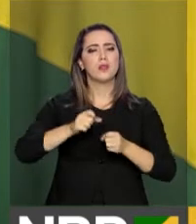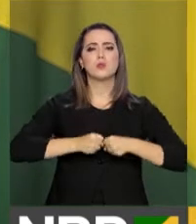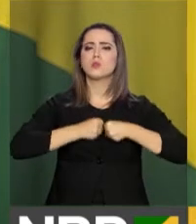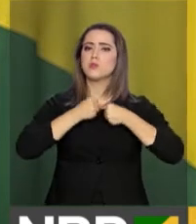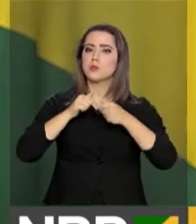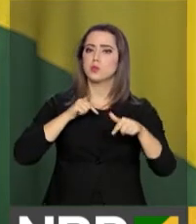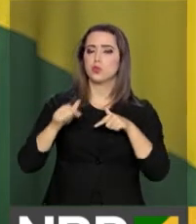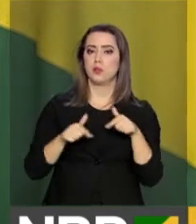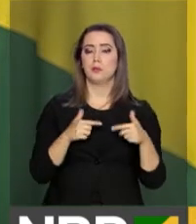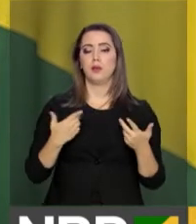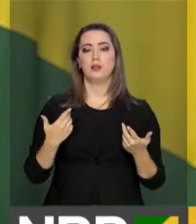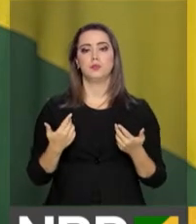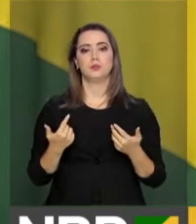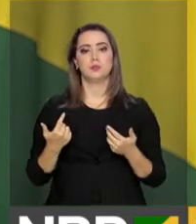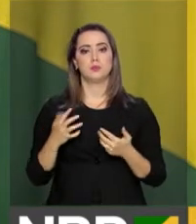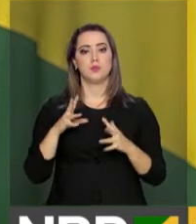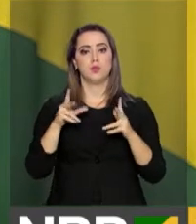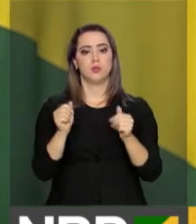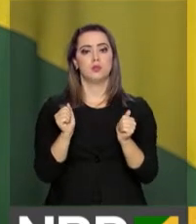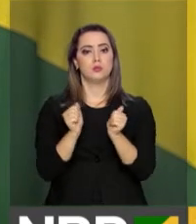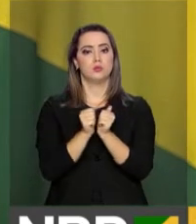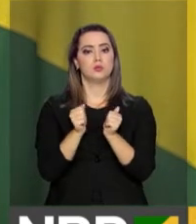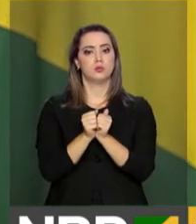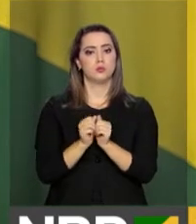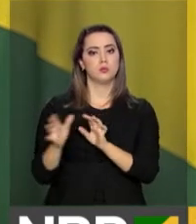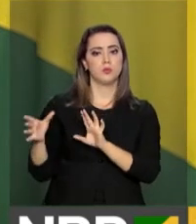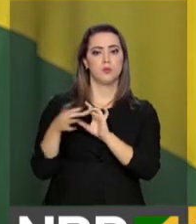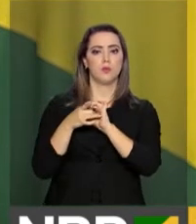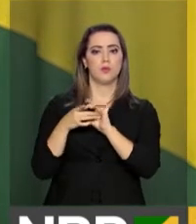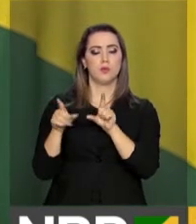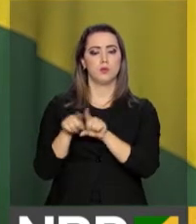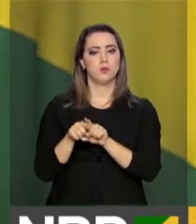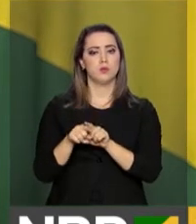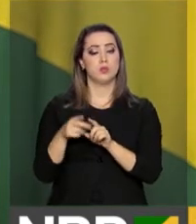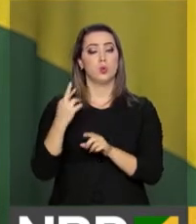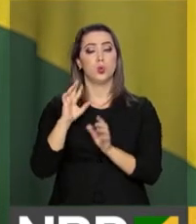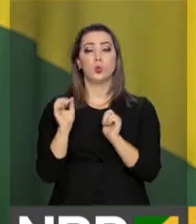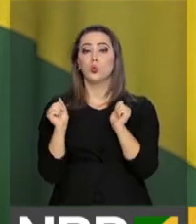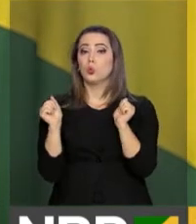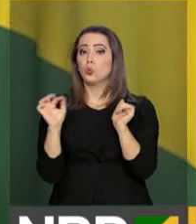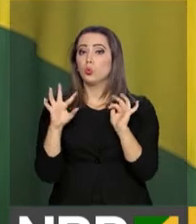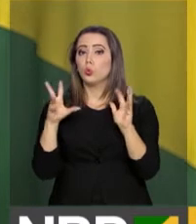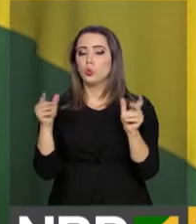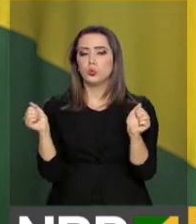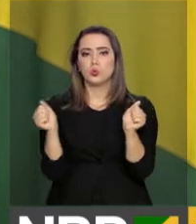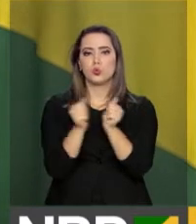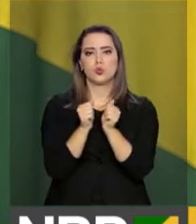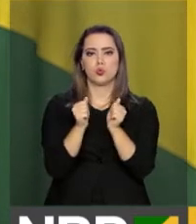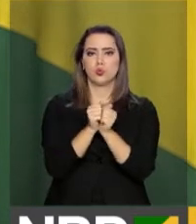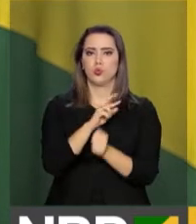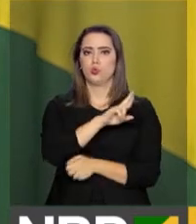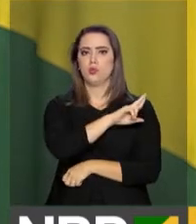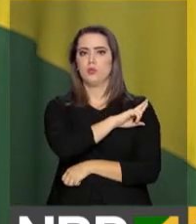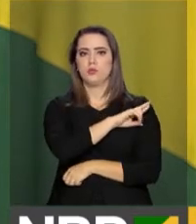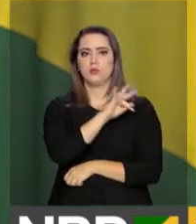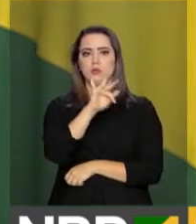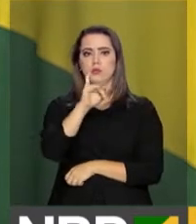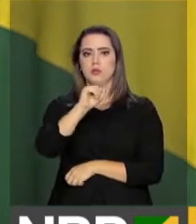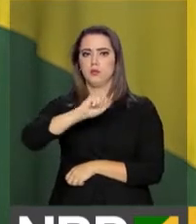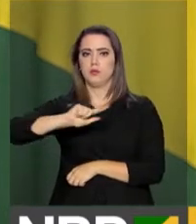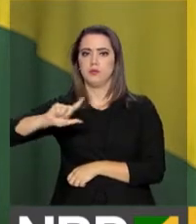sim e tudo isso tem uma ligação com a chamada responsabilidade fiscal mas também a responsabilidade